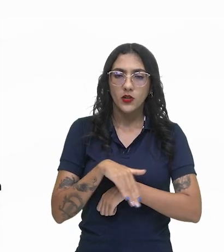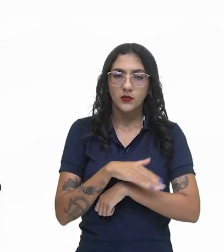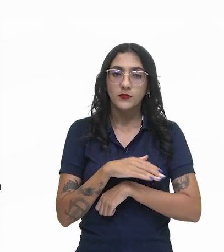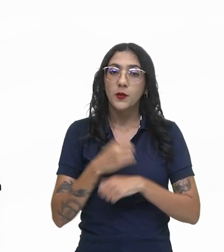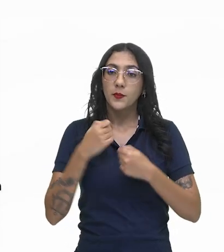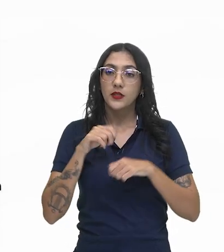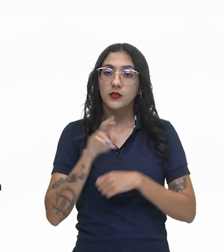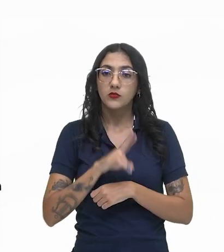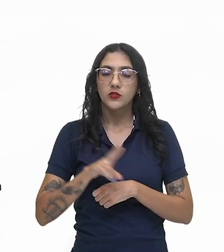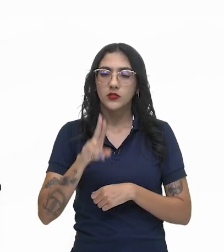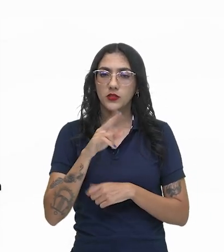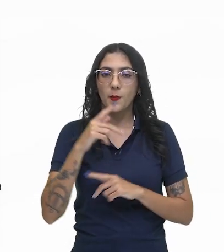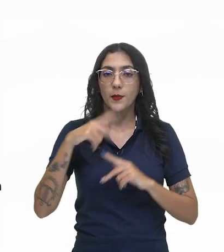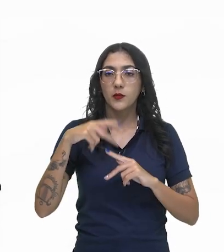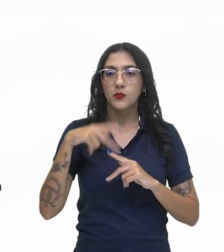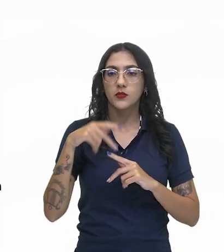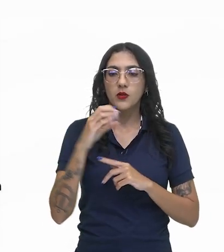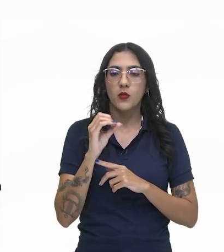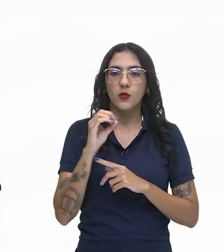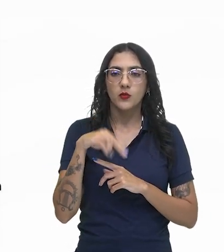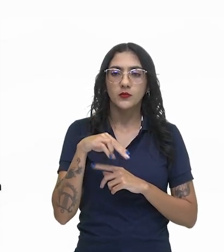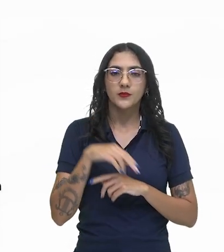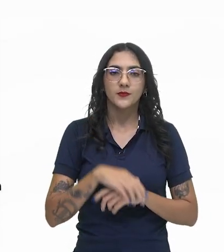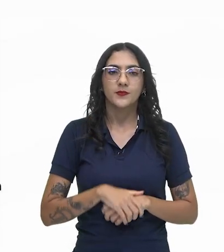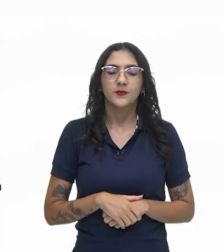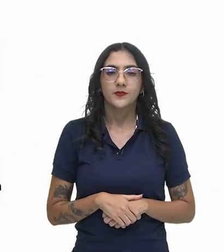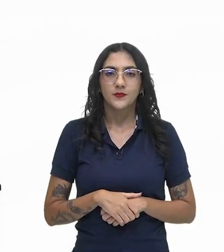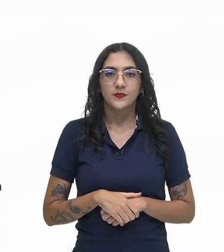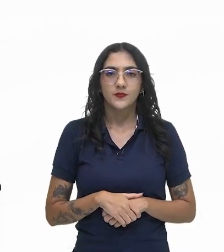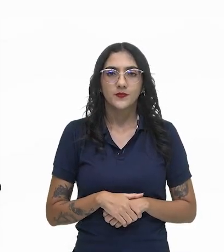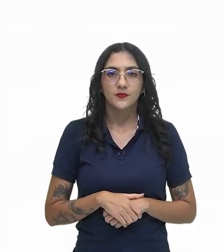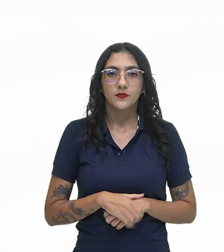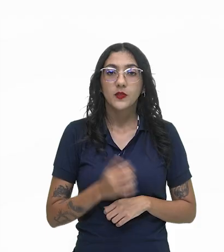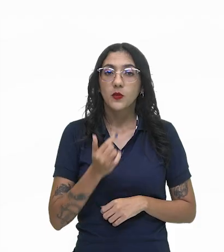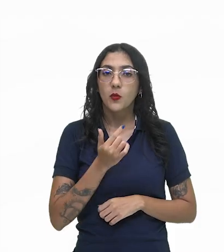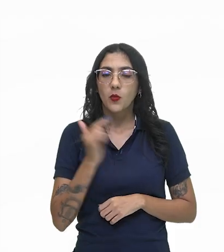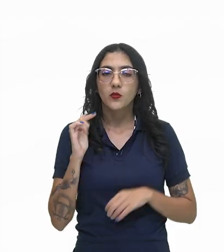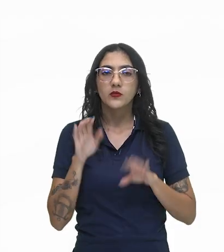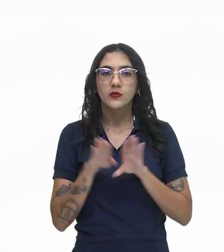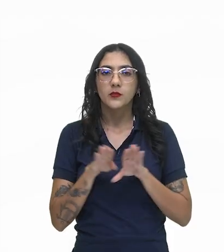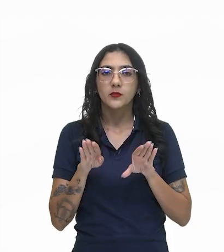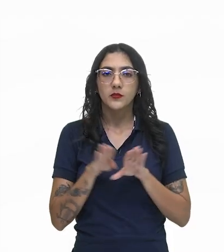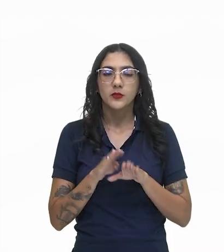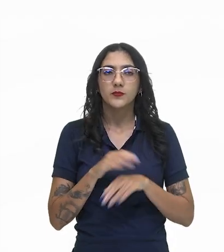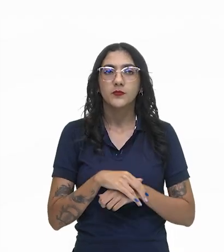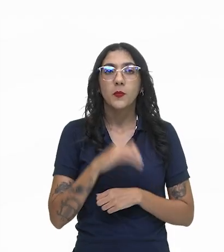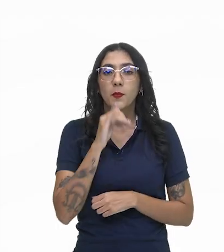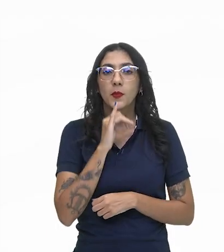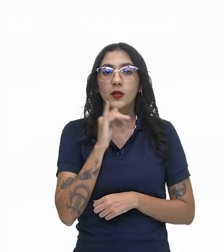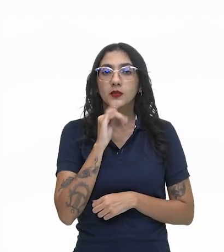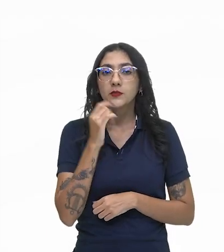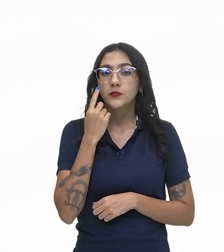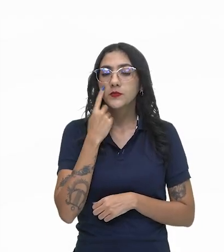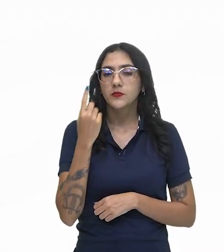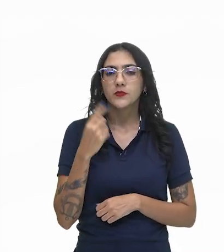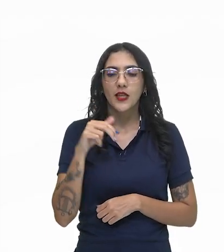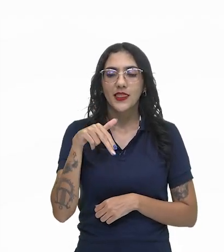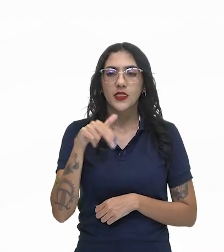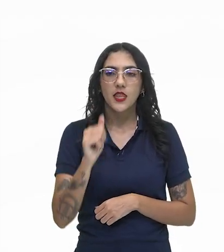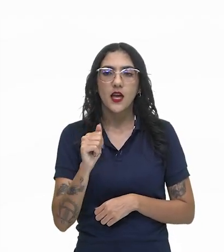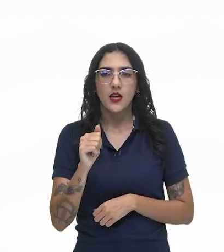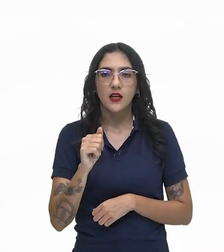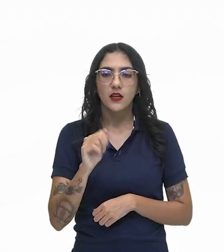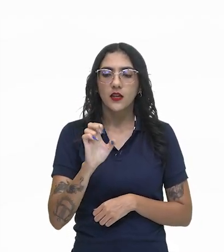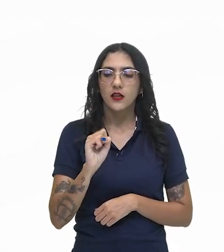a preposition on. Um outro caso que utilizamos a preposition on é quando nós estivermos falando na